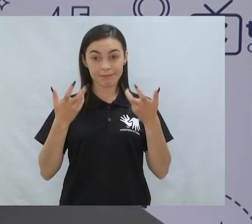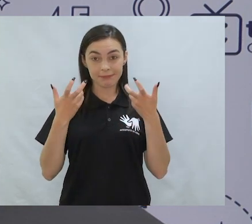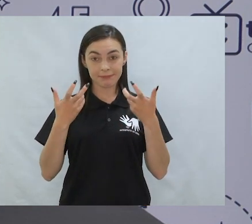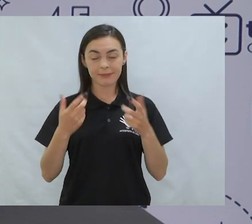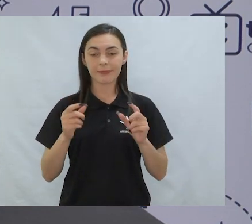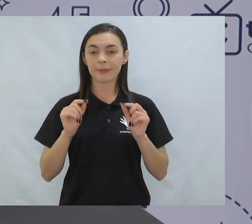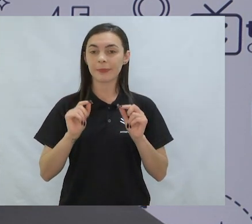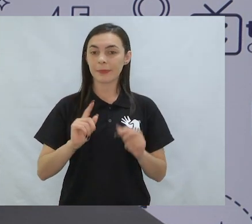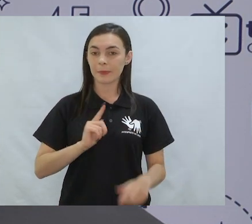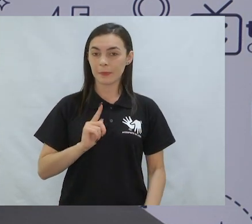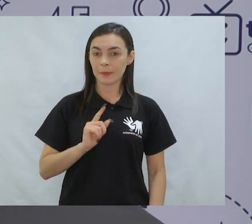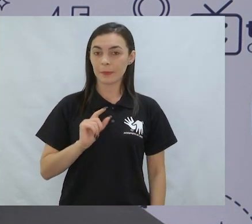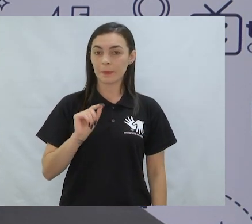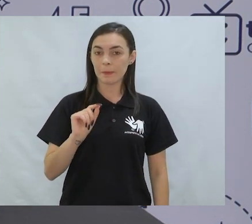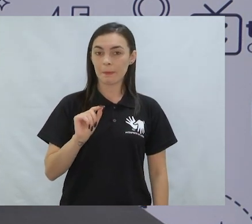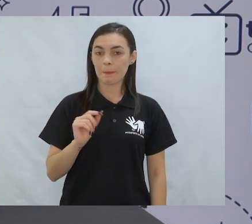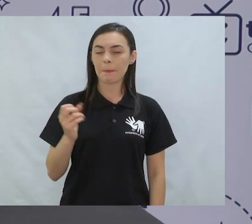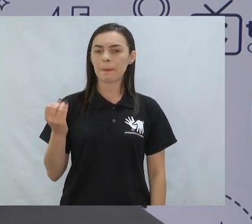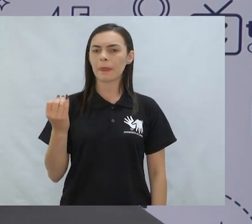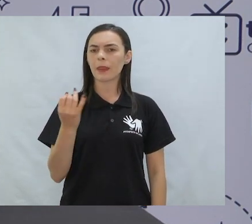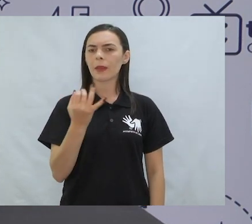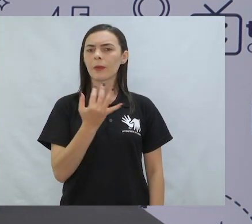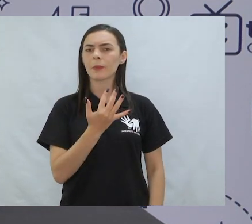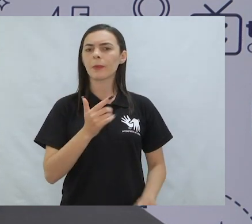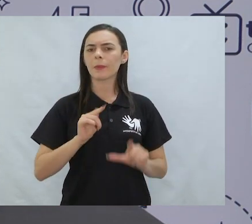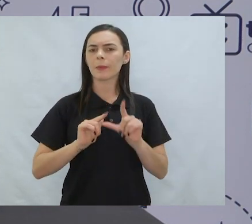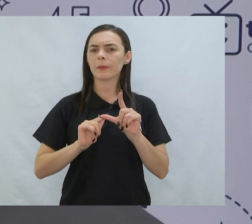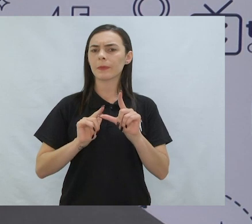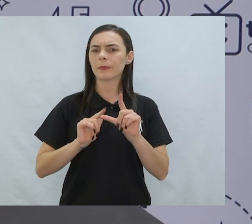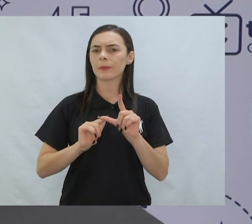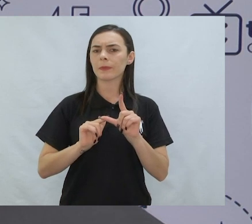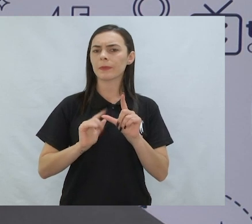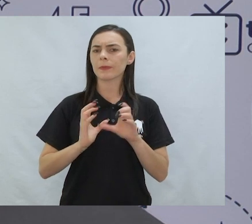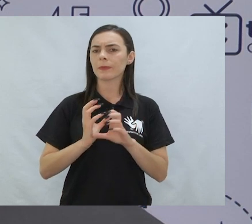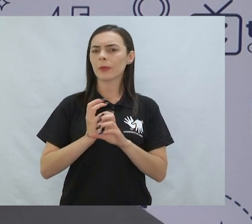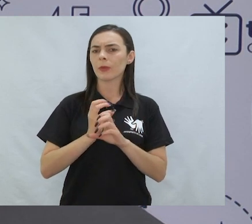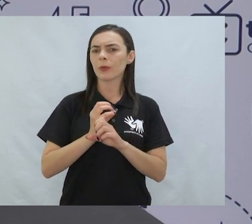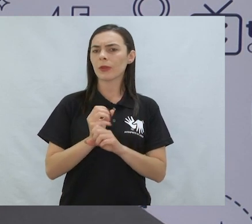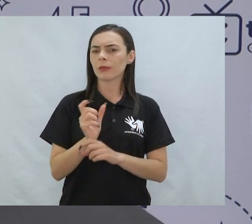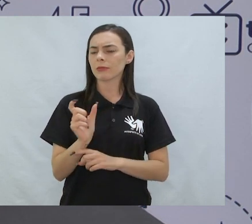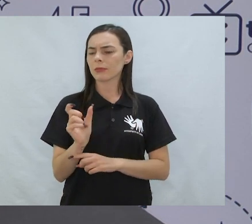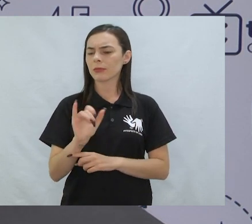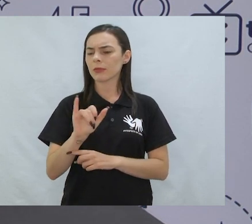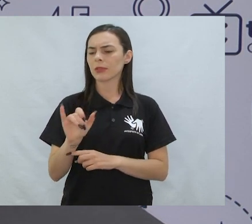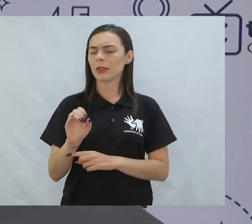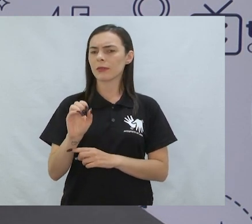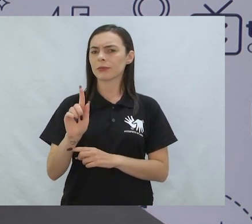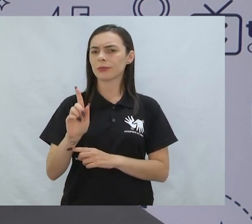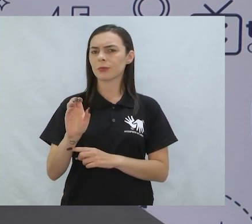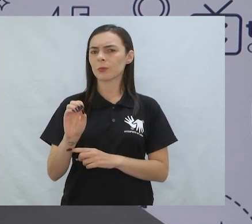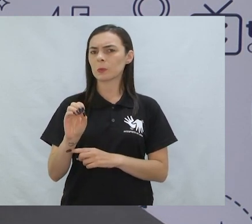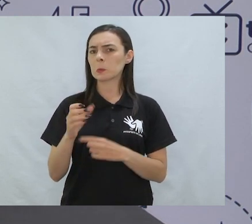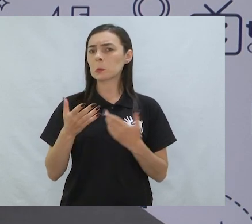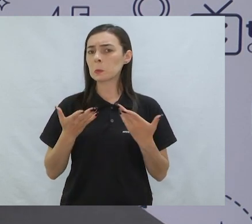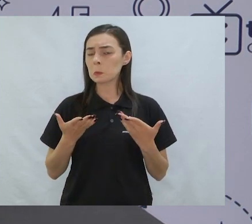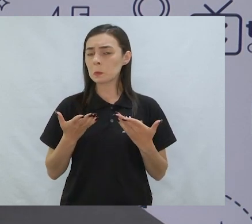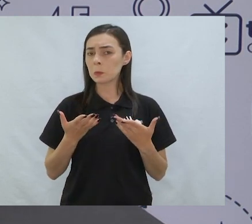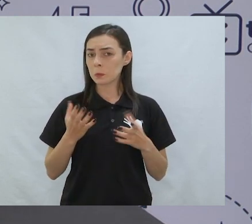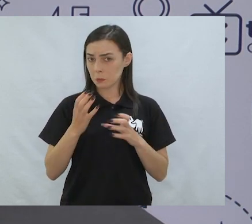só, nós temos quantas letras para formar a